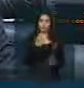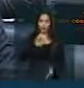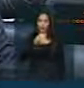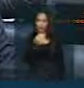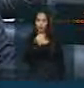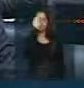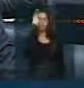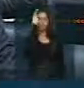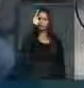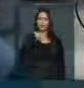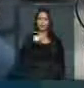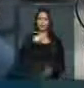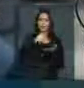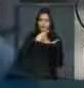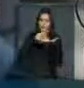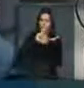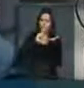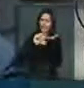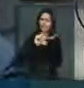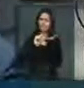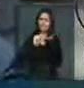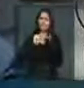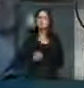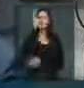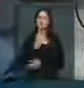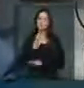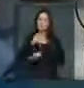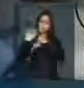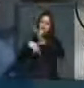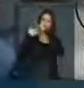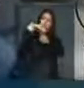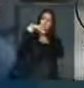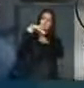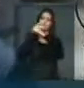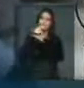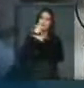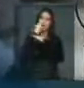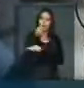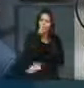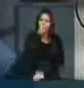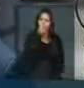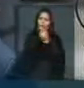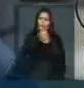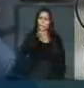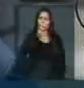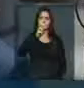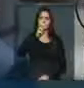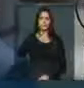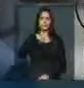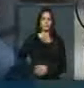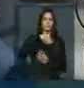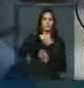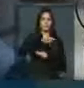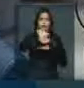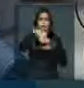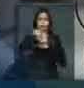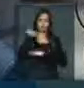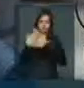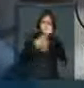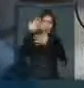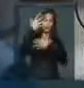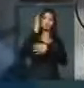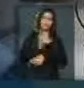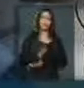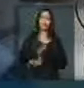encanta todos nós brasileiros. O Brasil cresce, está às portas de ser a quinta potência mundial. Em contrapartida, o